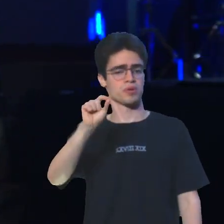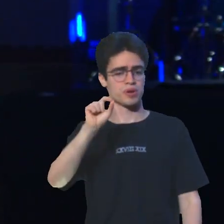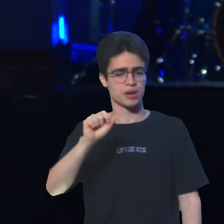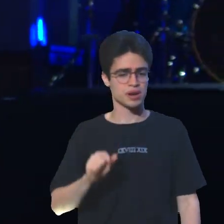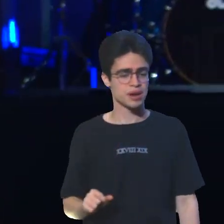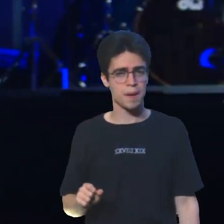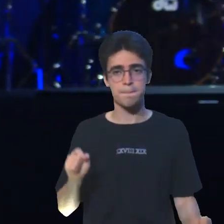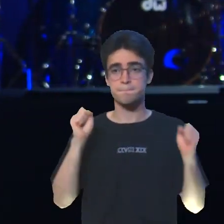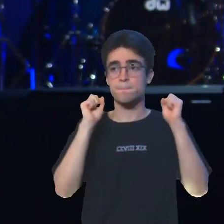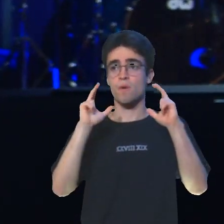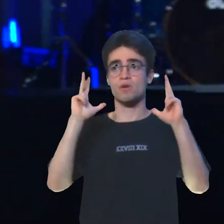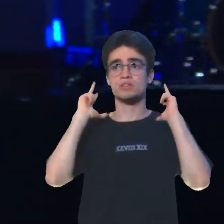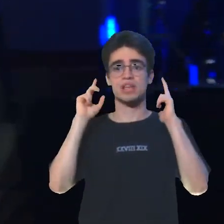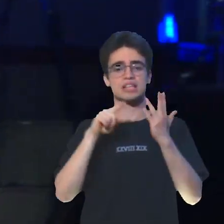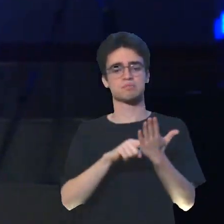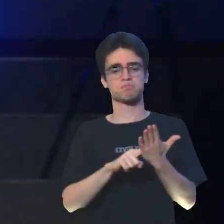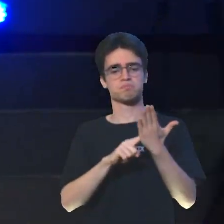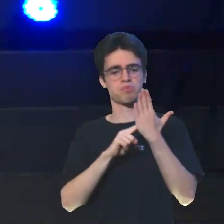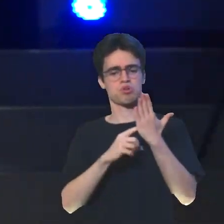mostra para a gente,